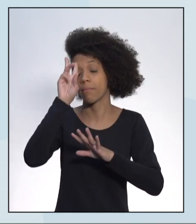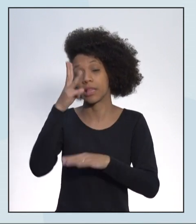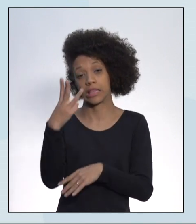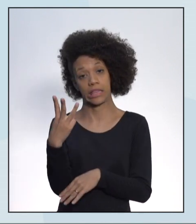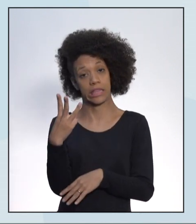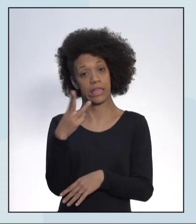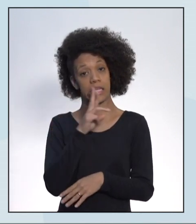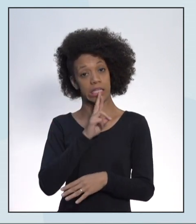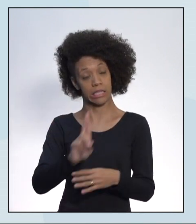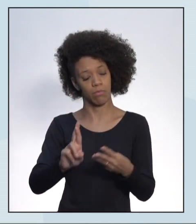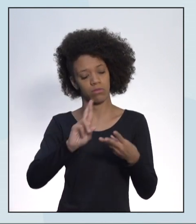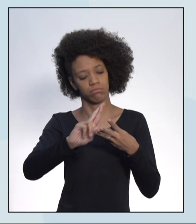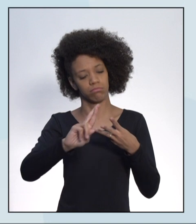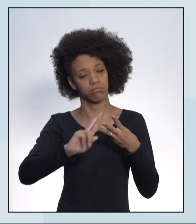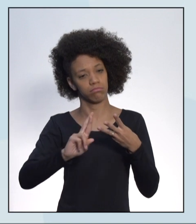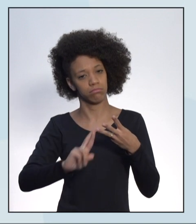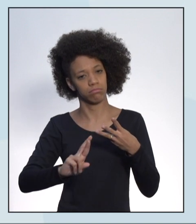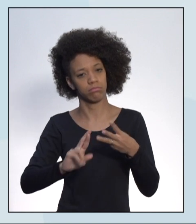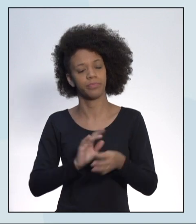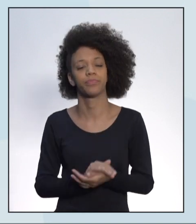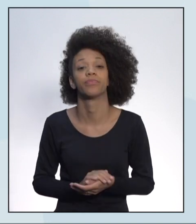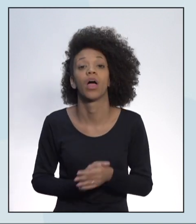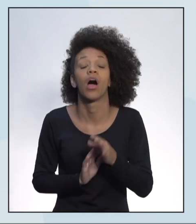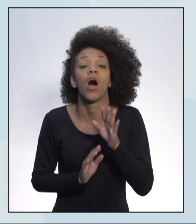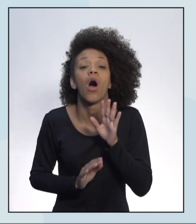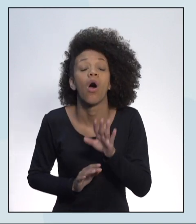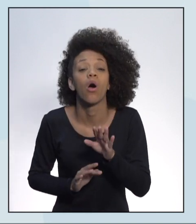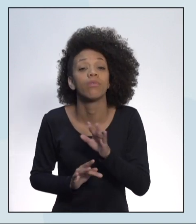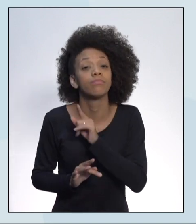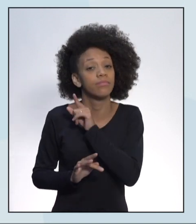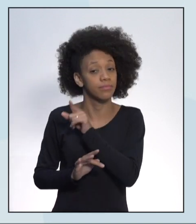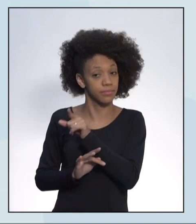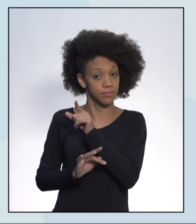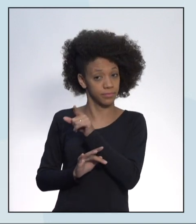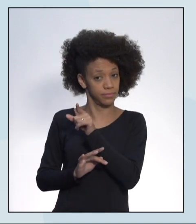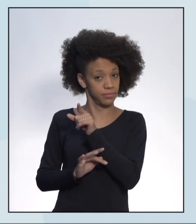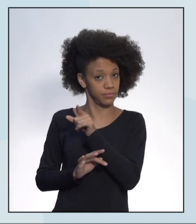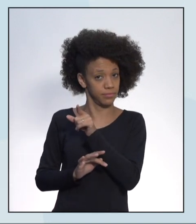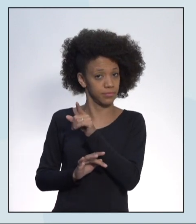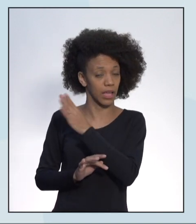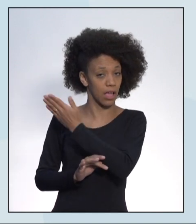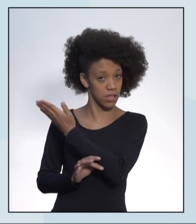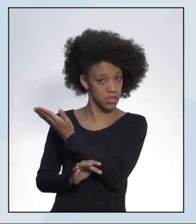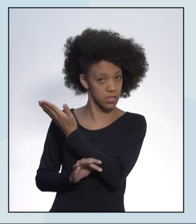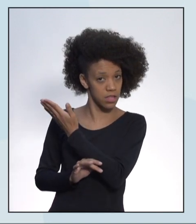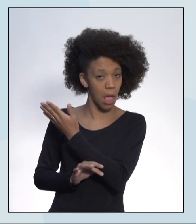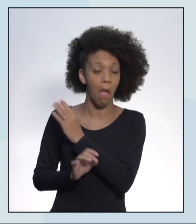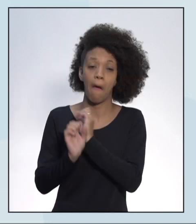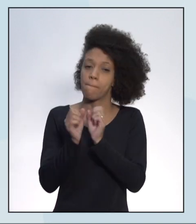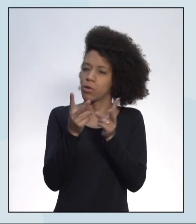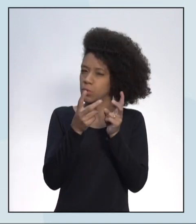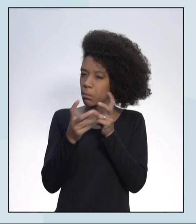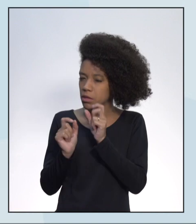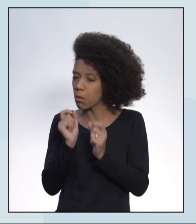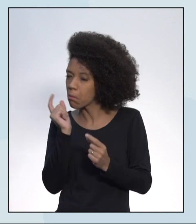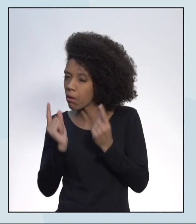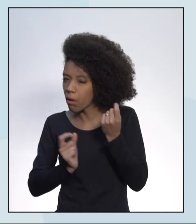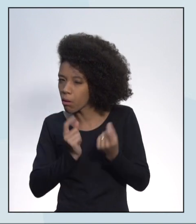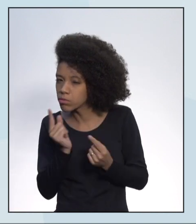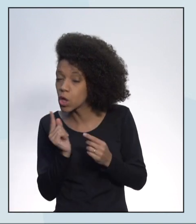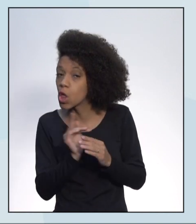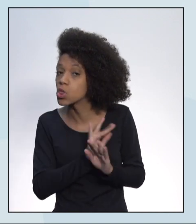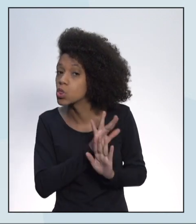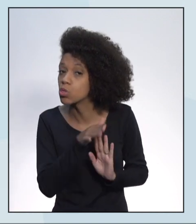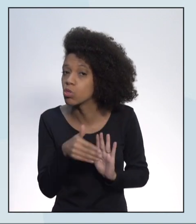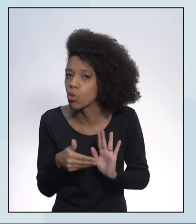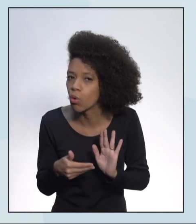respostas, Jonas. Olha, e nesse caso aí das respostas, né, Rafa, nós podemos enxergar algumas coisas. Todos aí, né,